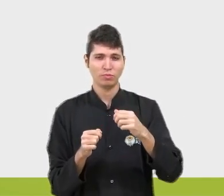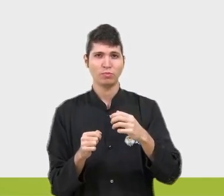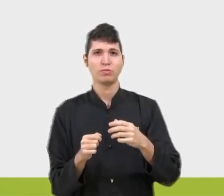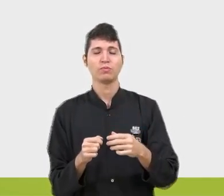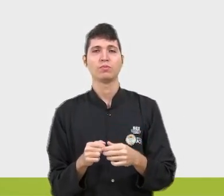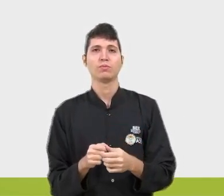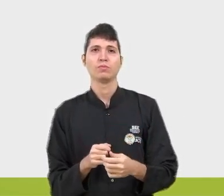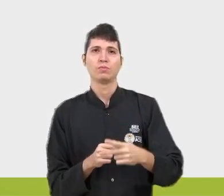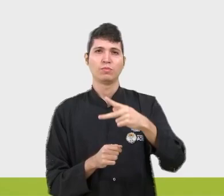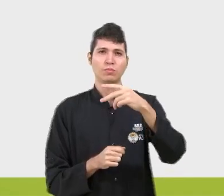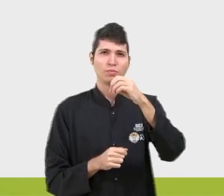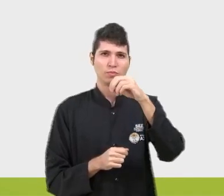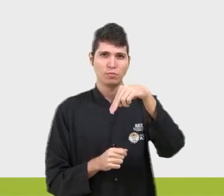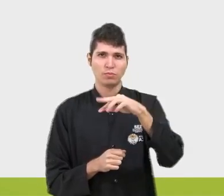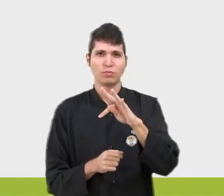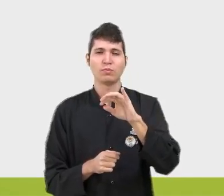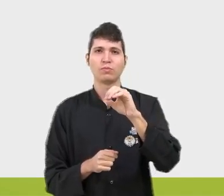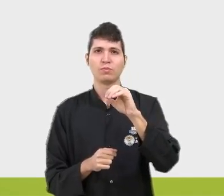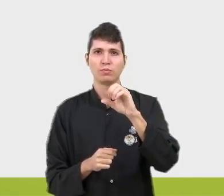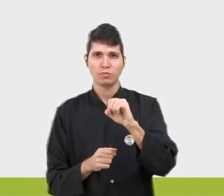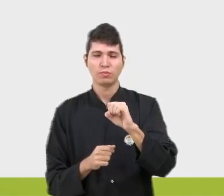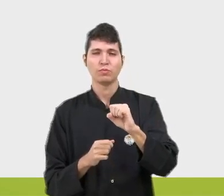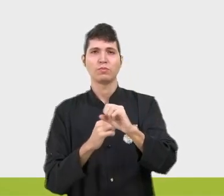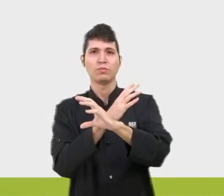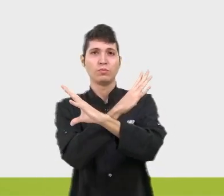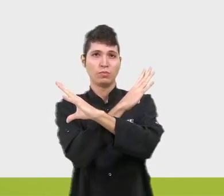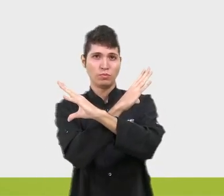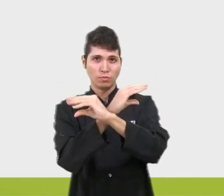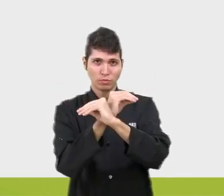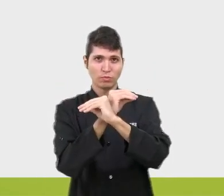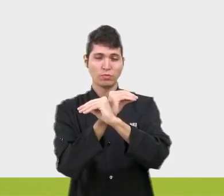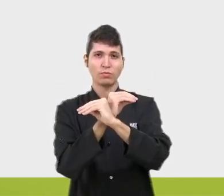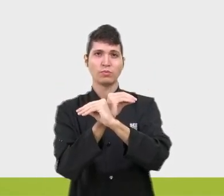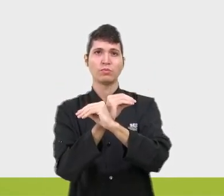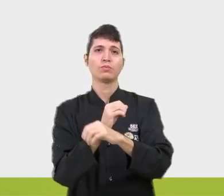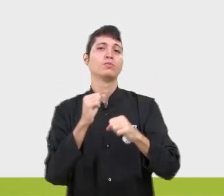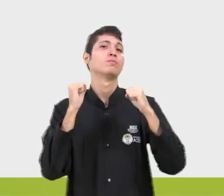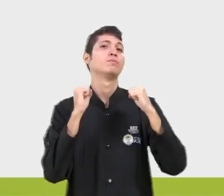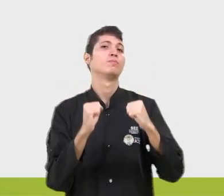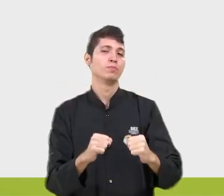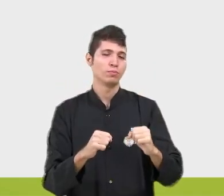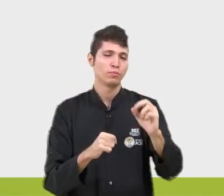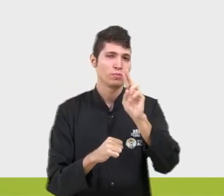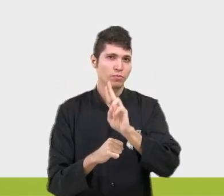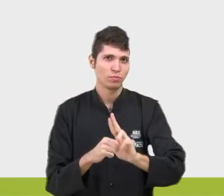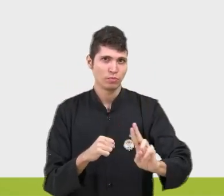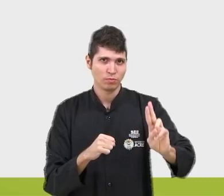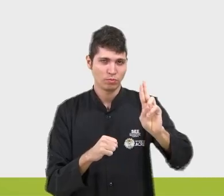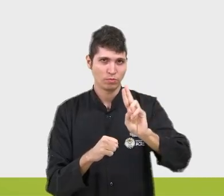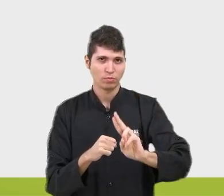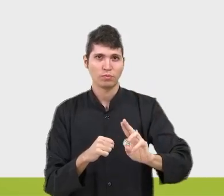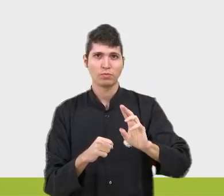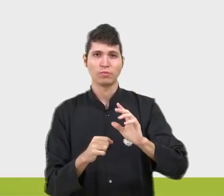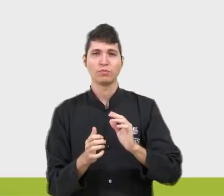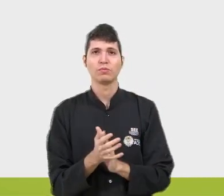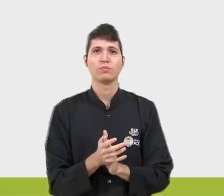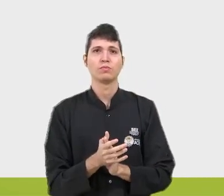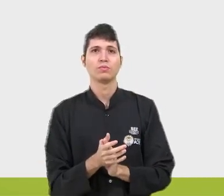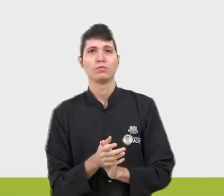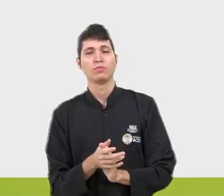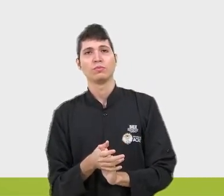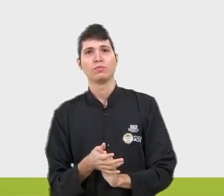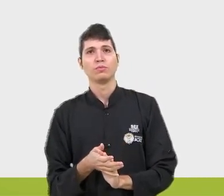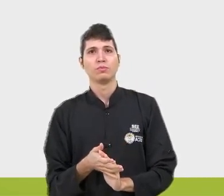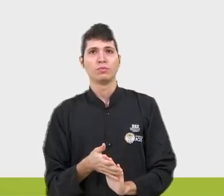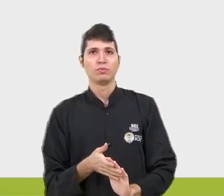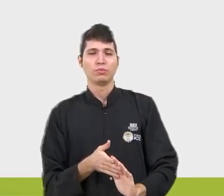As conjunções, que são as queridinhas, né? Os queridinhos que você vai utilizar aí, por exemplo, diante disso, nesse sentido,